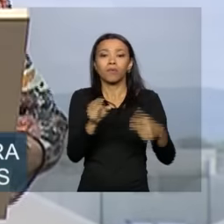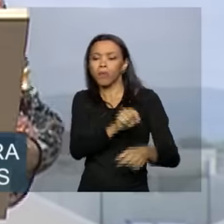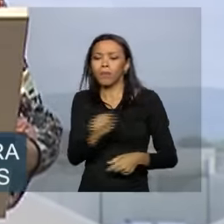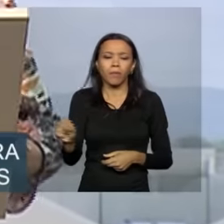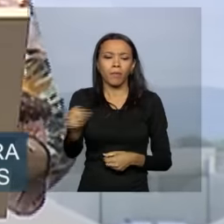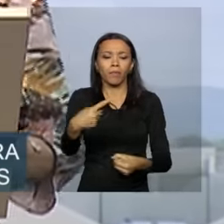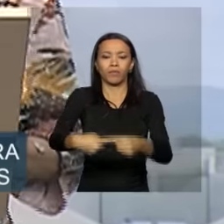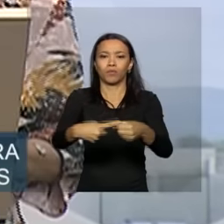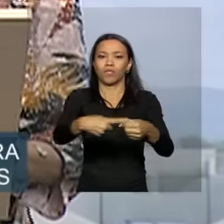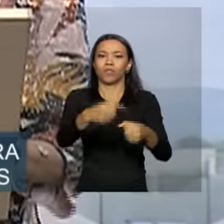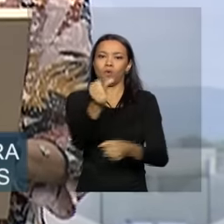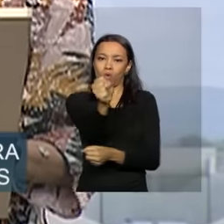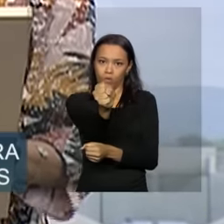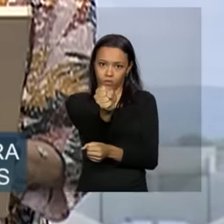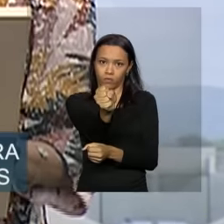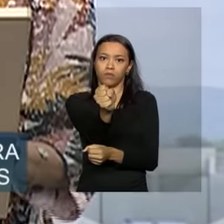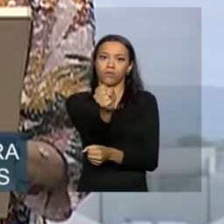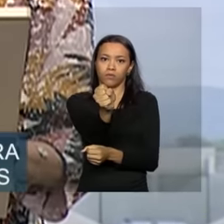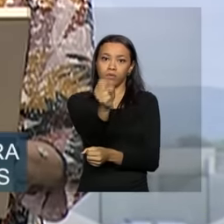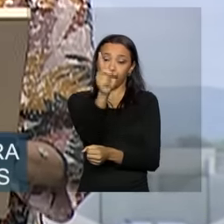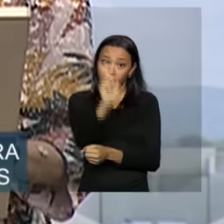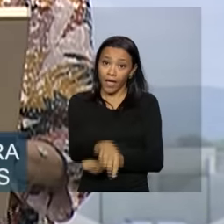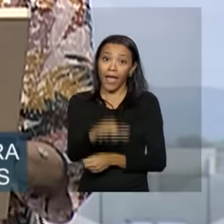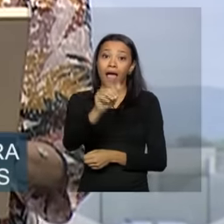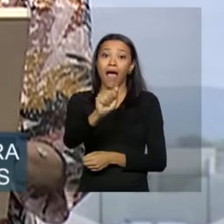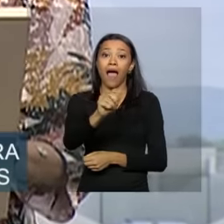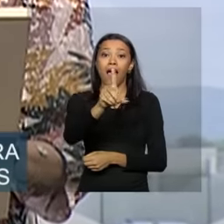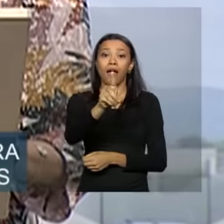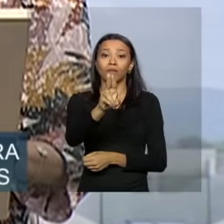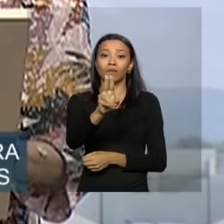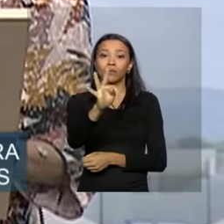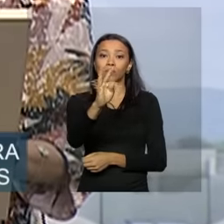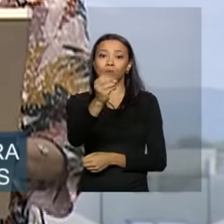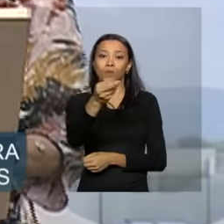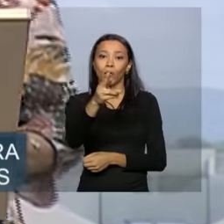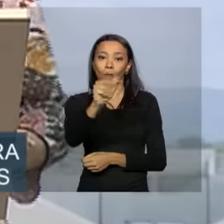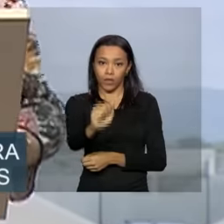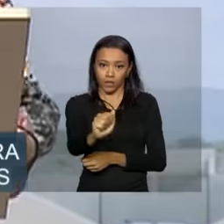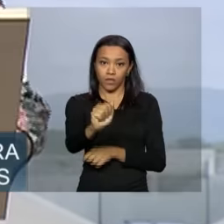8 municípios, a chamada adutora do Alto Sertão.